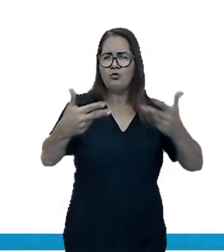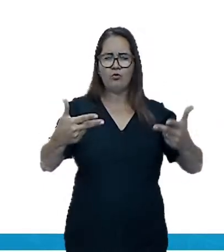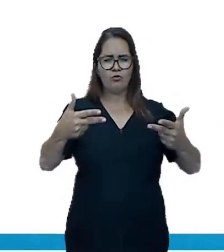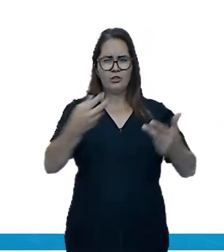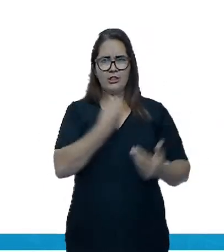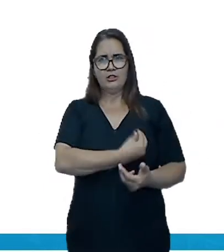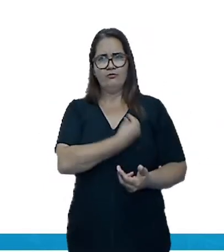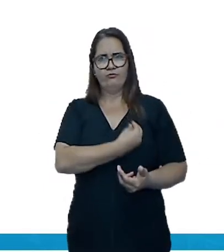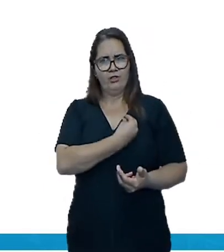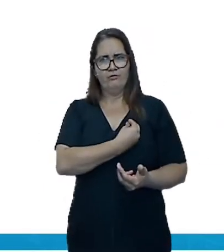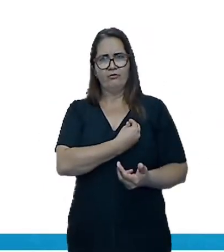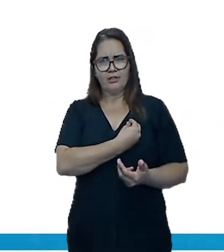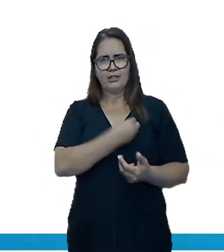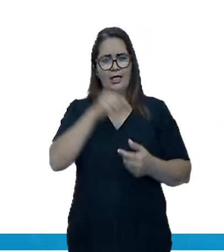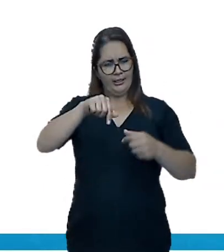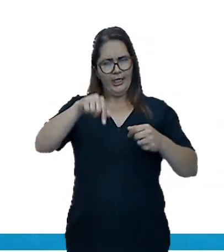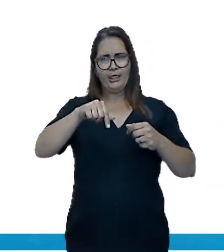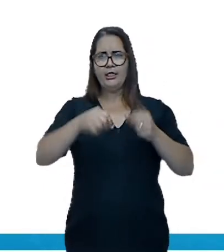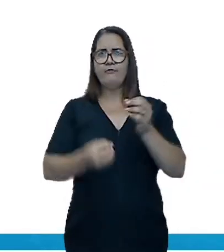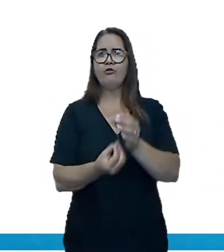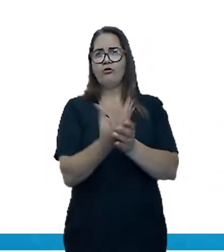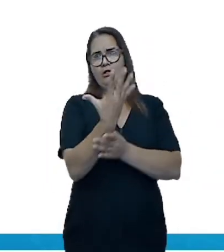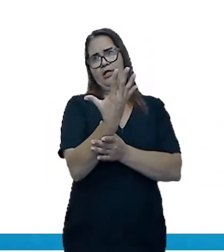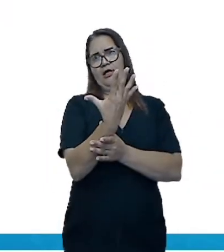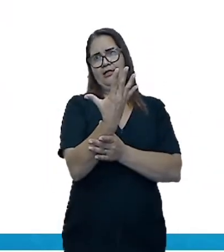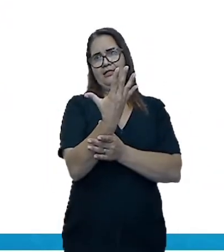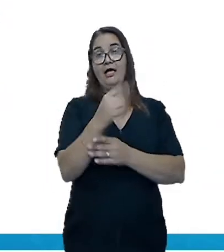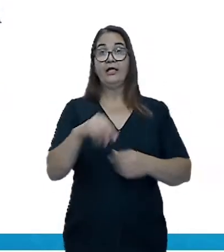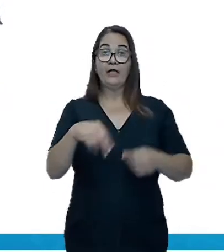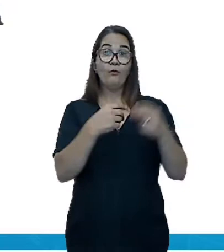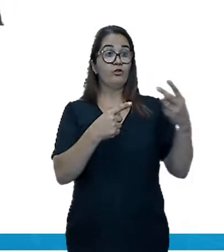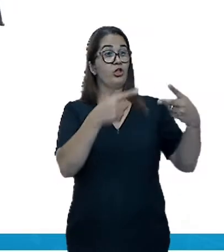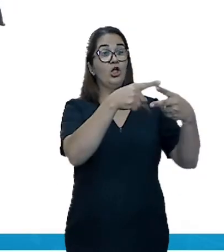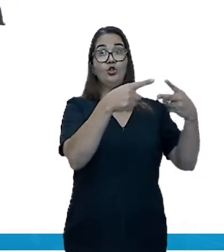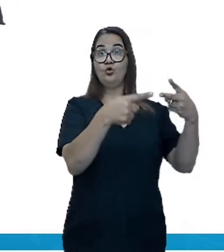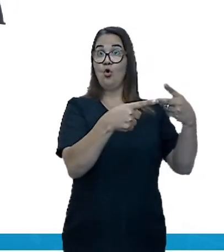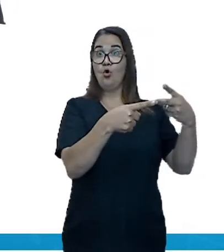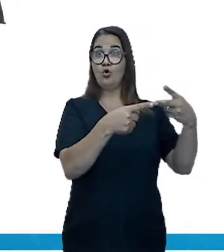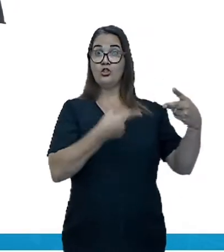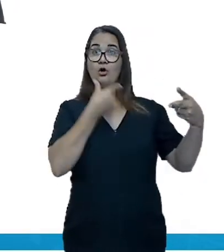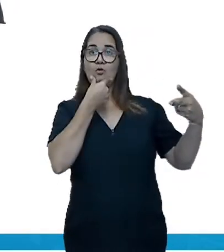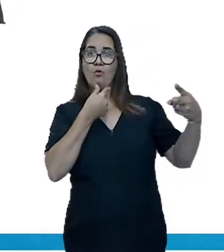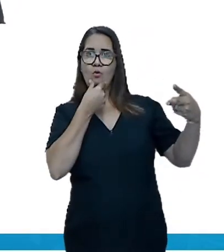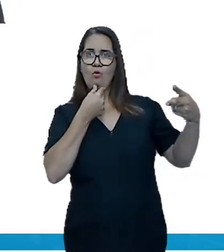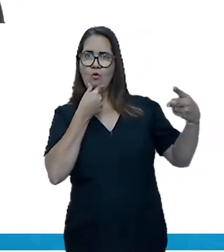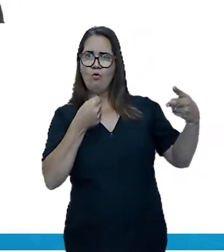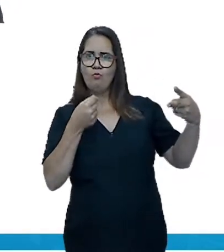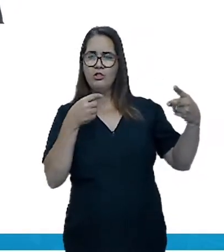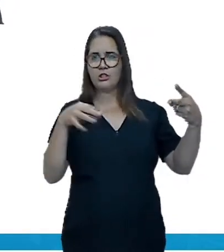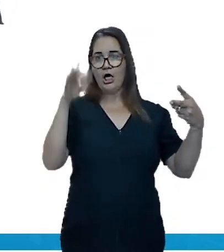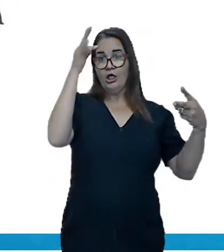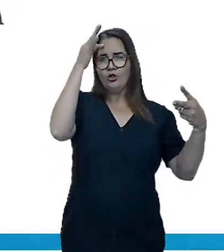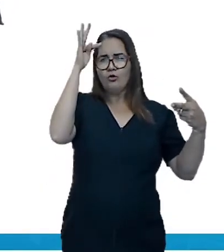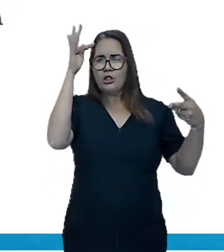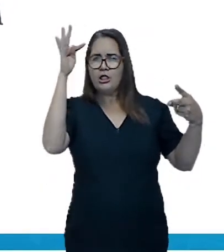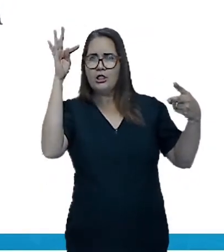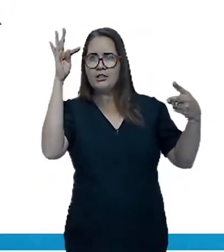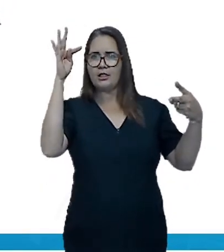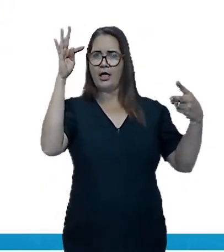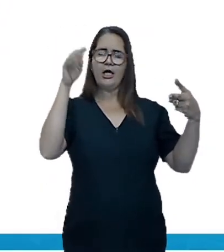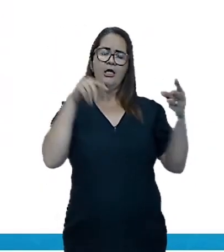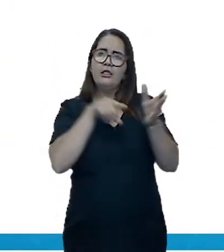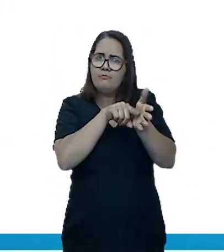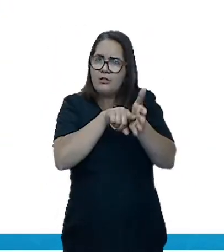ingleses Charles Darwin e Alfred Wallace. Aqui nós vamos perceber nessa imagem o evolucionismo,